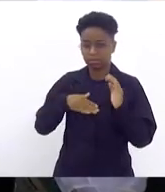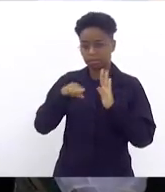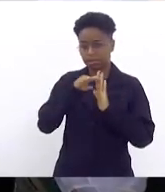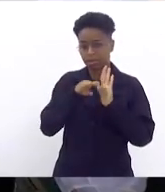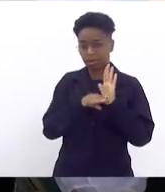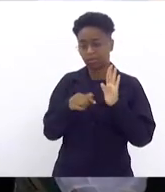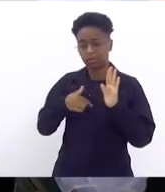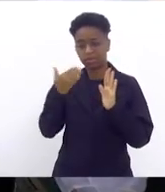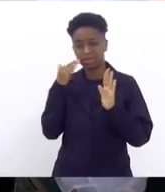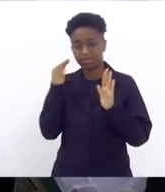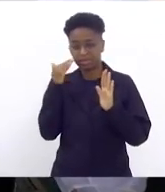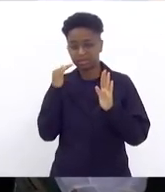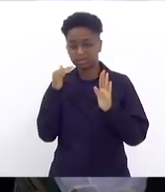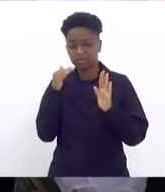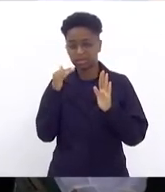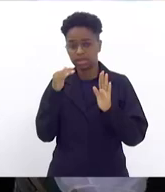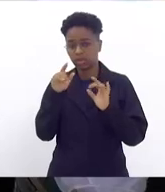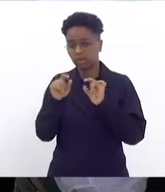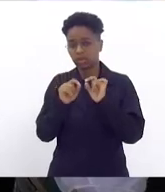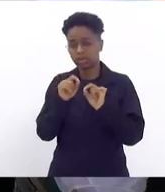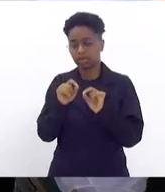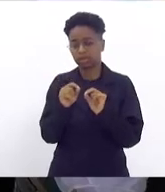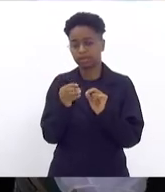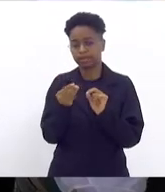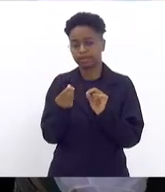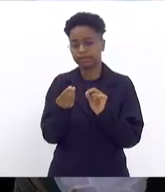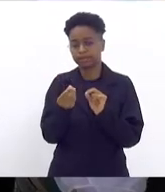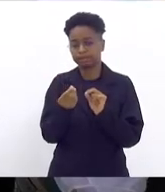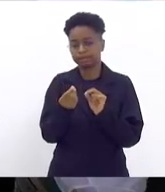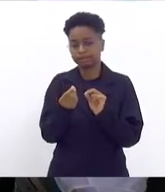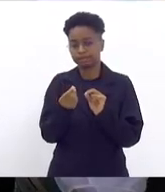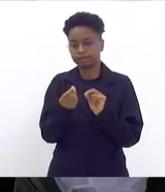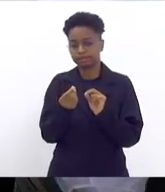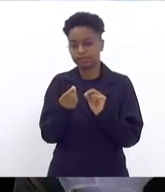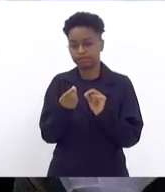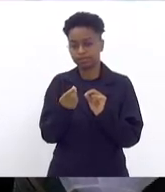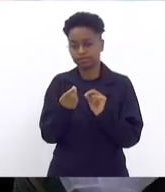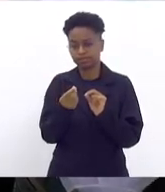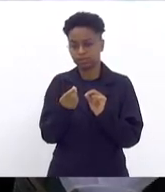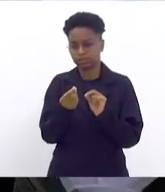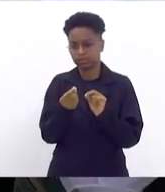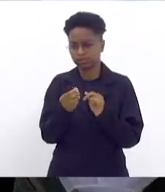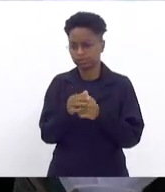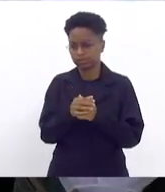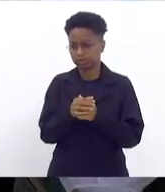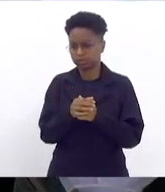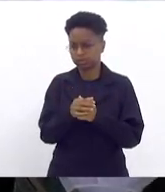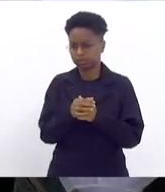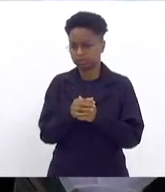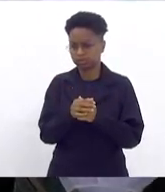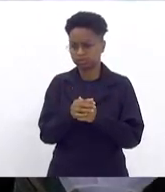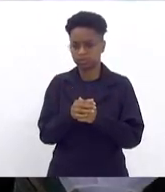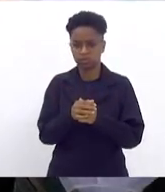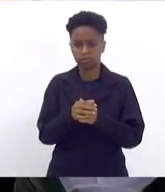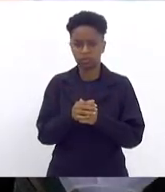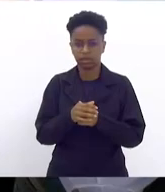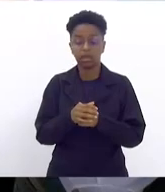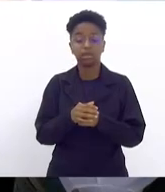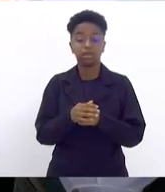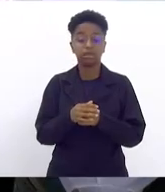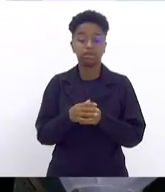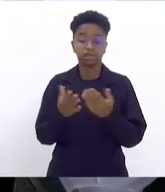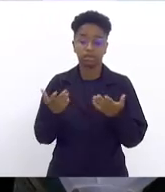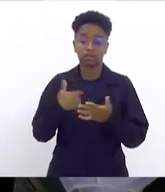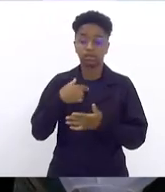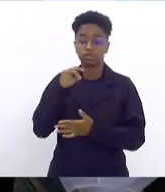pelo que eu entendi, o que estava em baixa em diligência era o seguinte, que estava indo para a Emater Rio. Eu não tinha entendido que esse também estaria indo. E aí eu quero